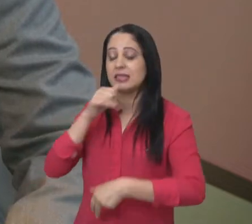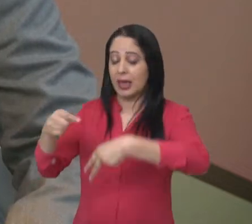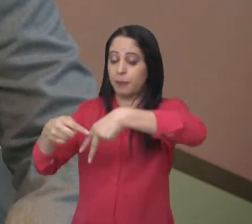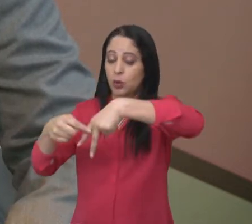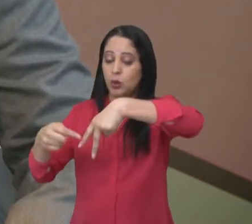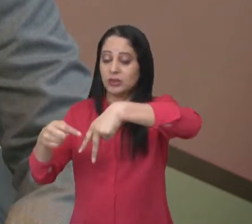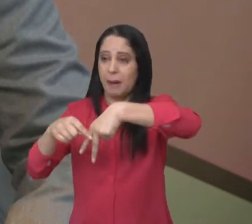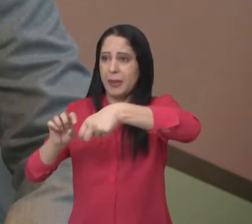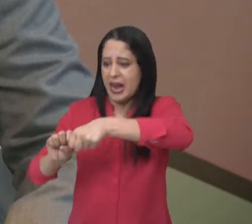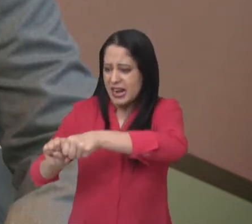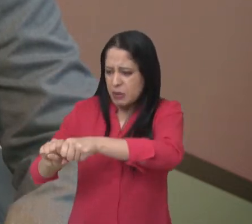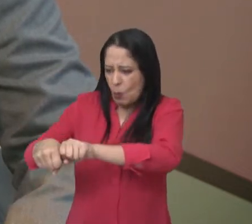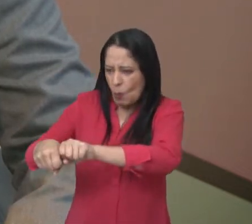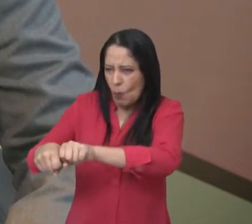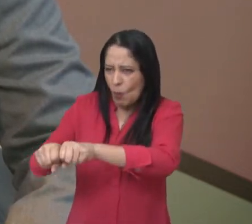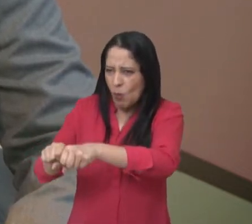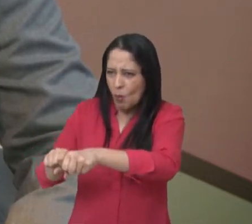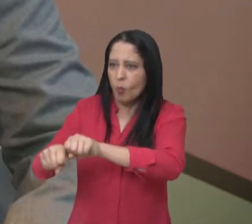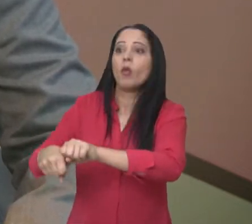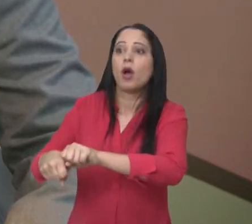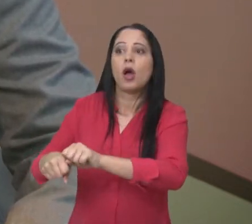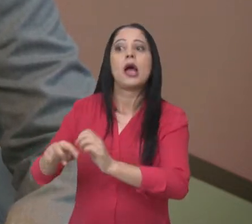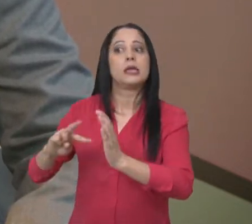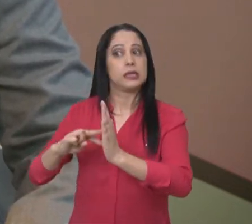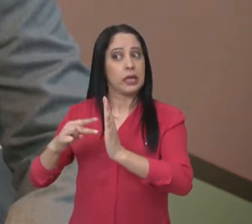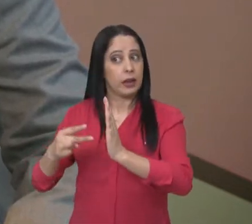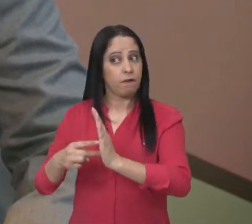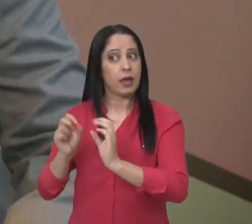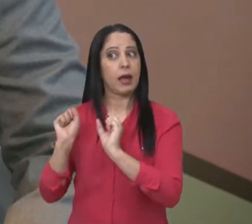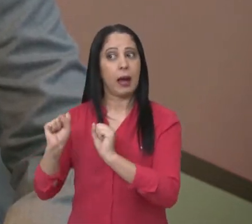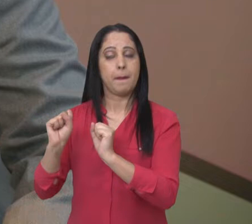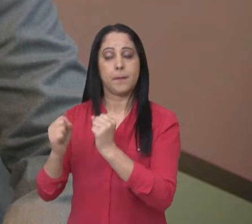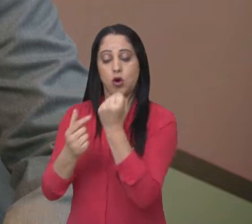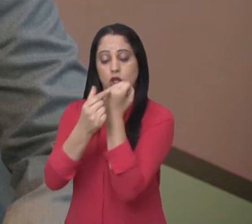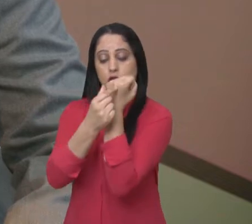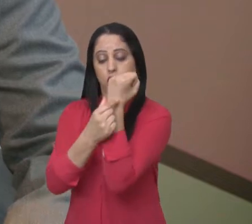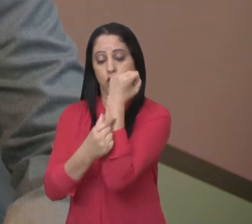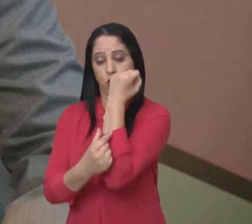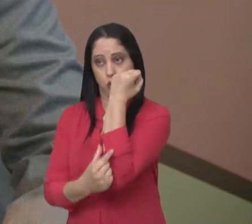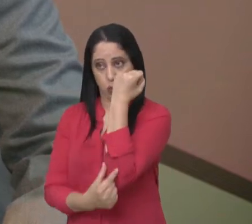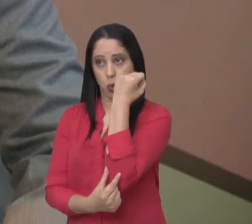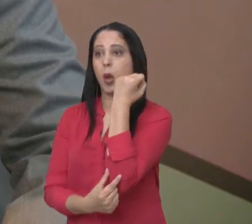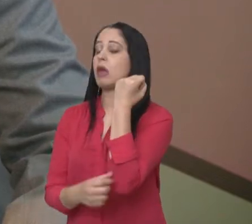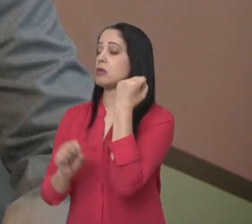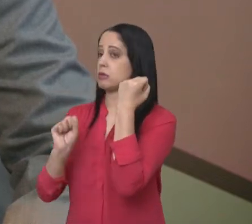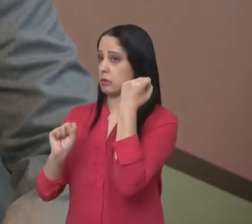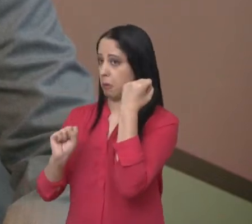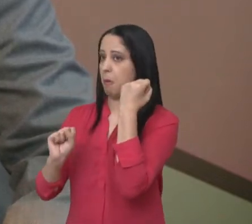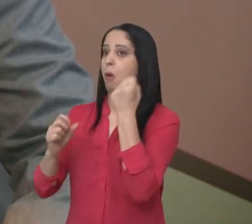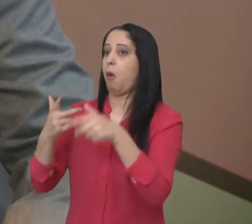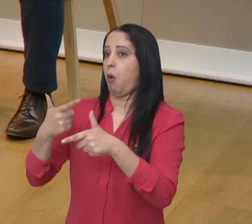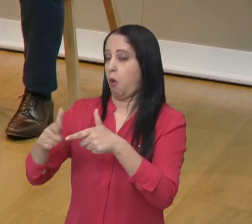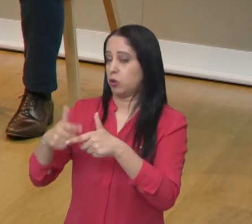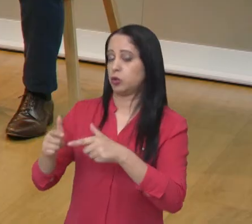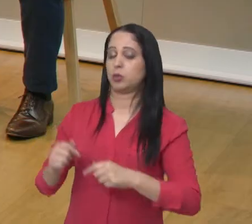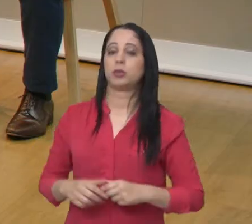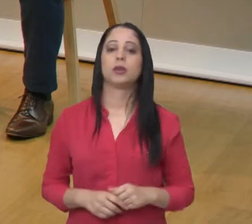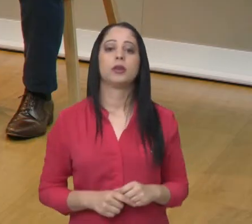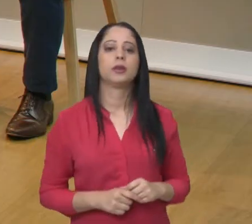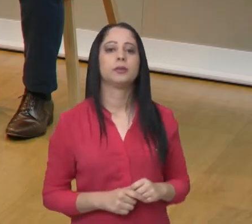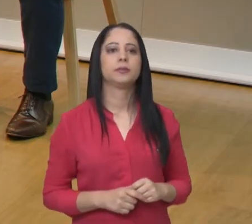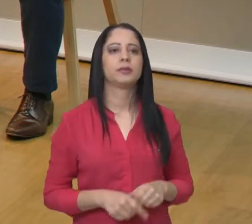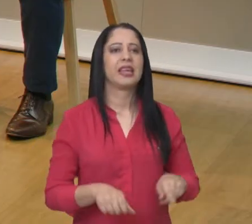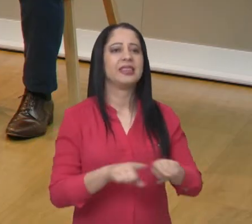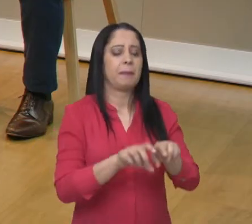para a gente para uma possível doença neurológica, uma hérnia de disco, alguma coisa nesse sentido. A gente tem que ficar bem atento com isso. E as fraturas